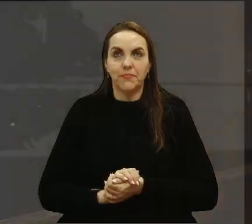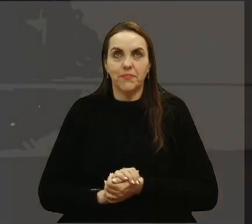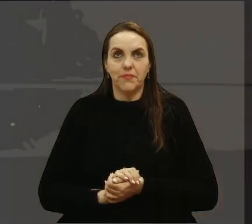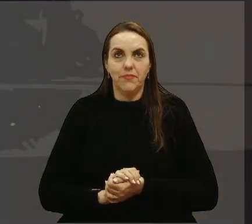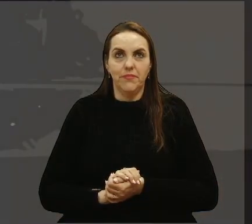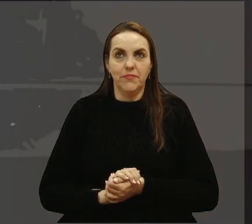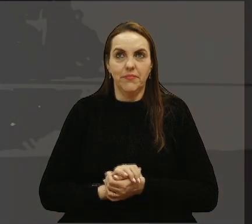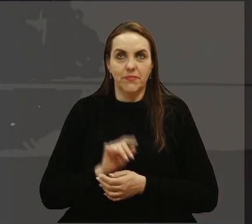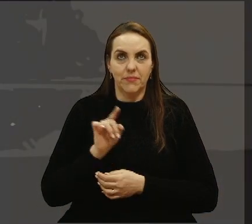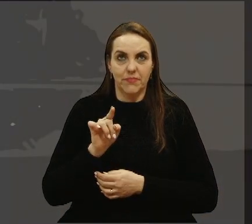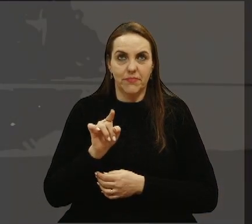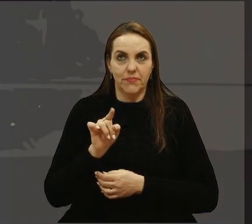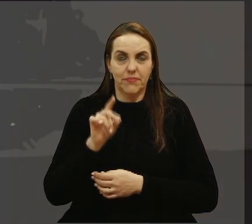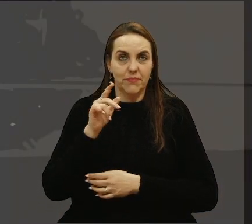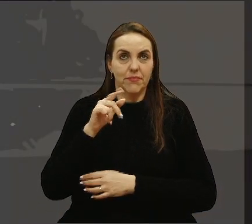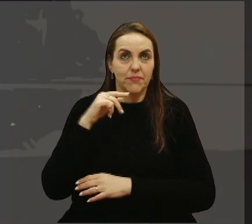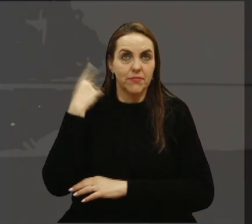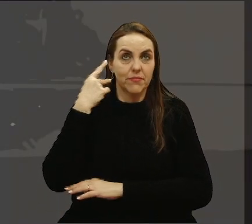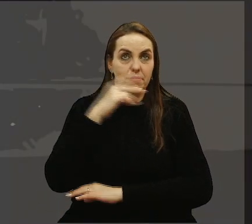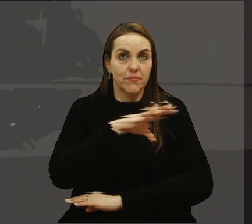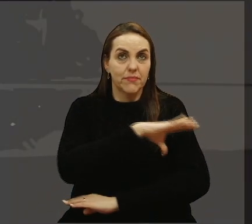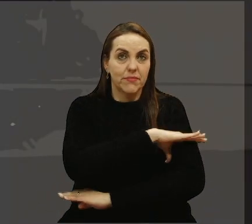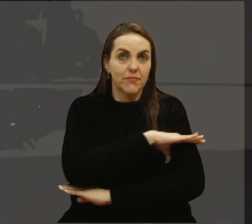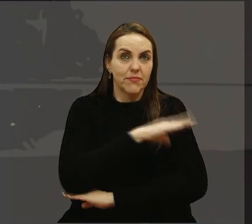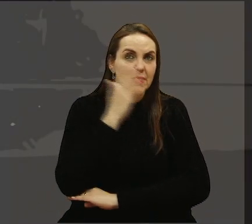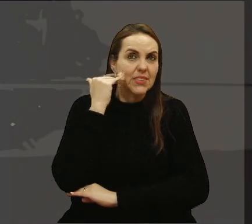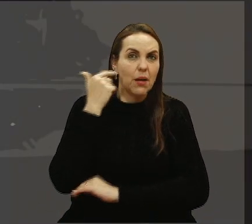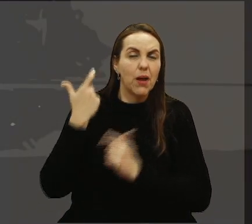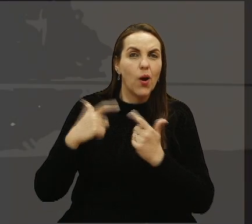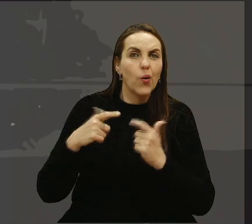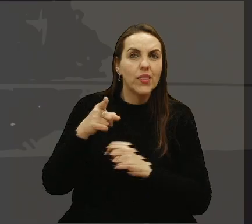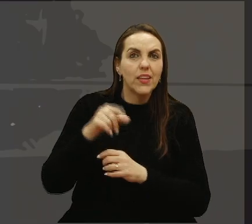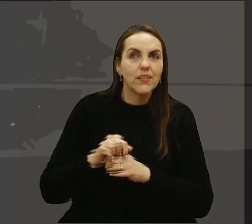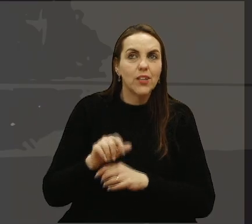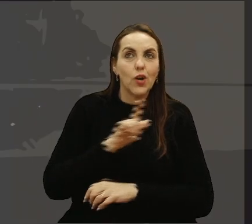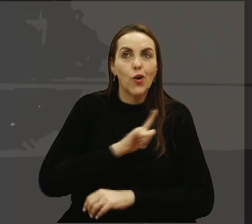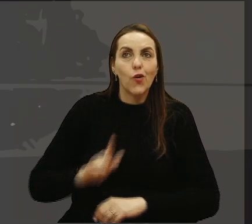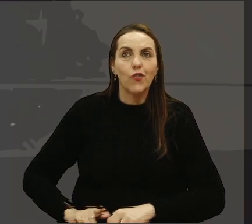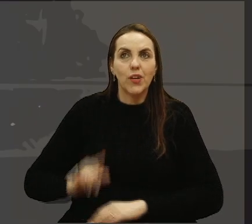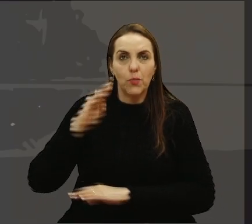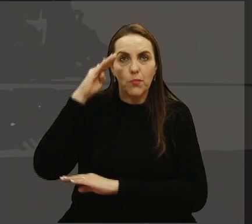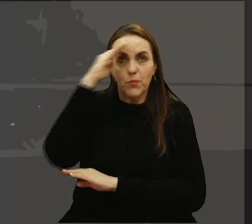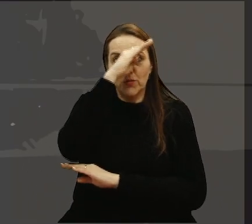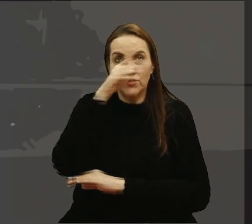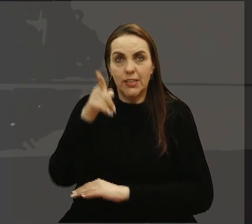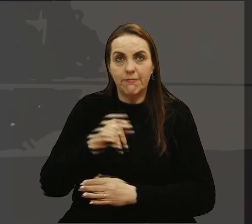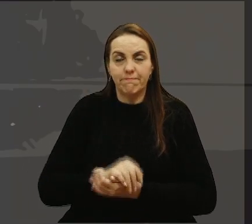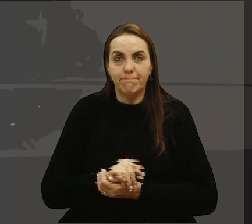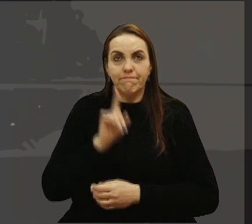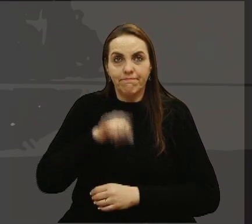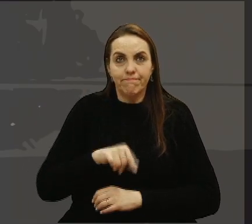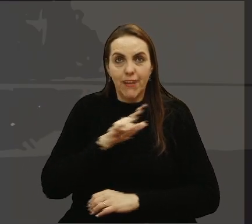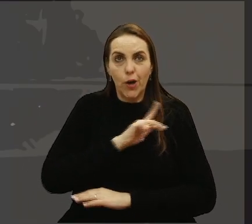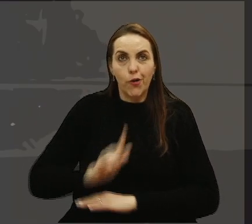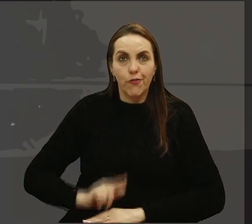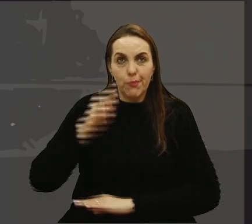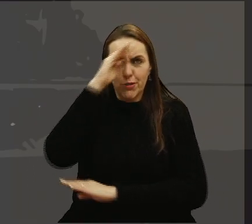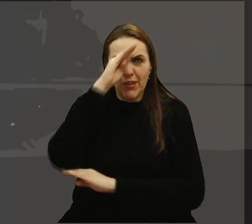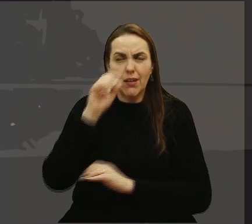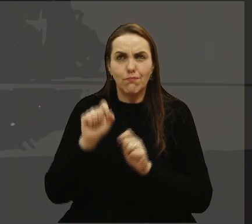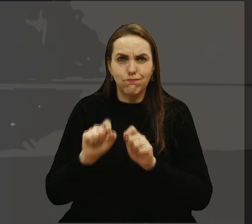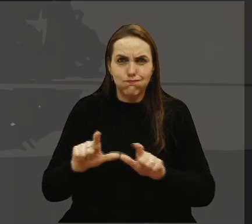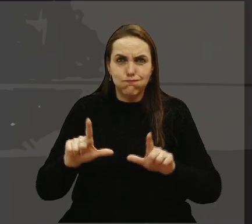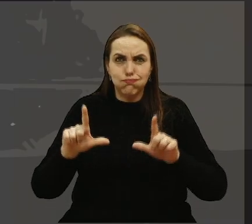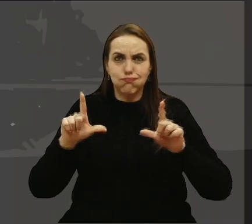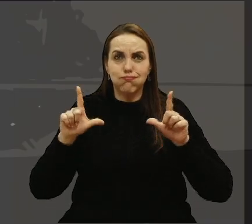Isso aqui, ó, vereador Ramon. Sabe onde é que é isso aqui? No governo Bolsonaro. É isso aqui, ó. Governo Bolsonaro aumenta para nós, porque